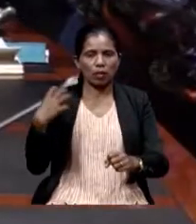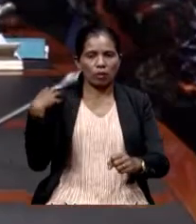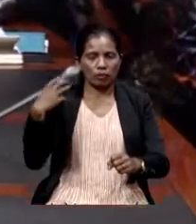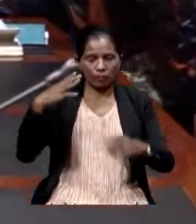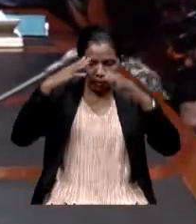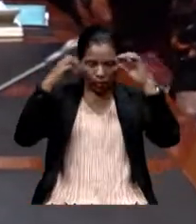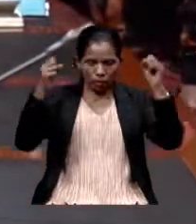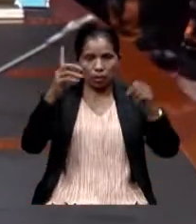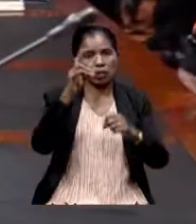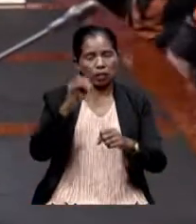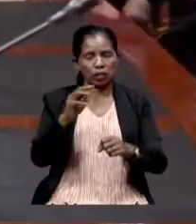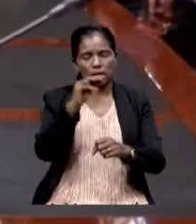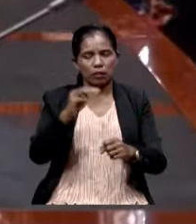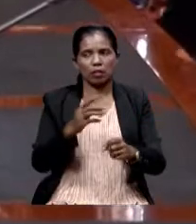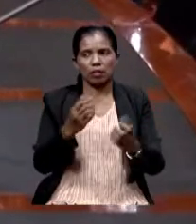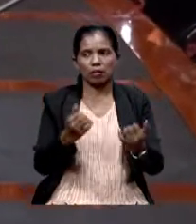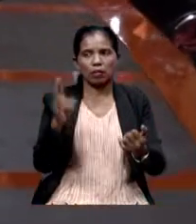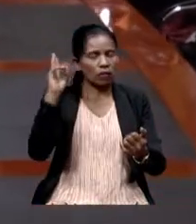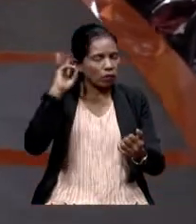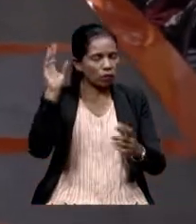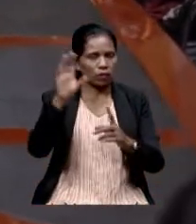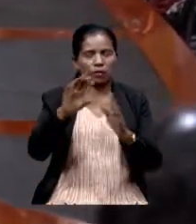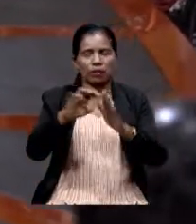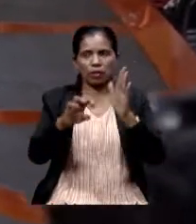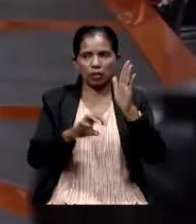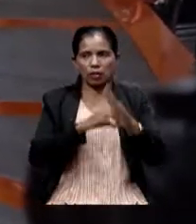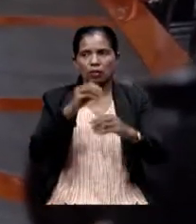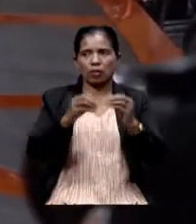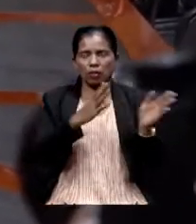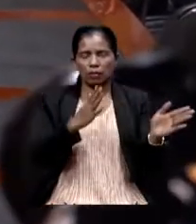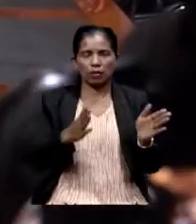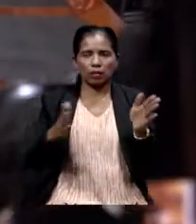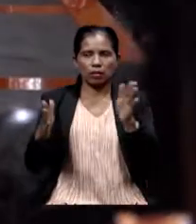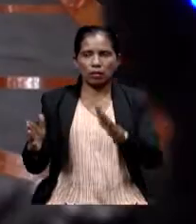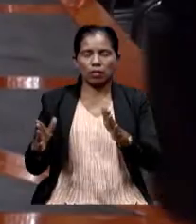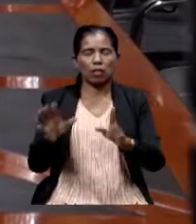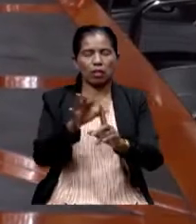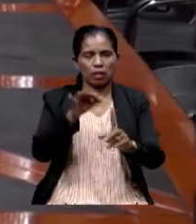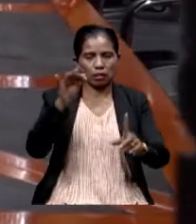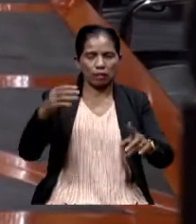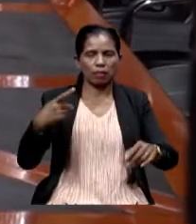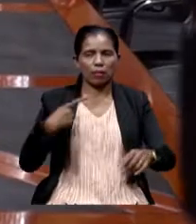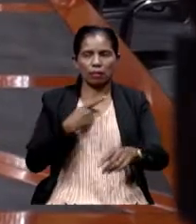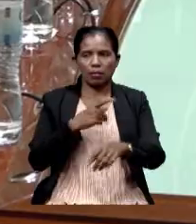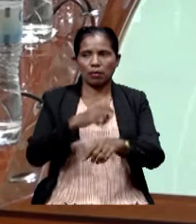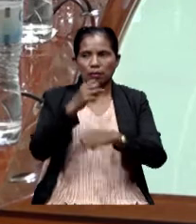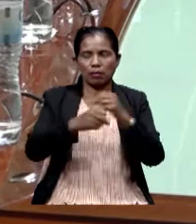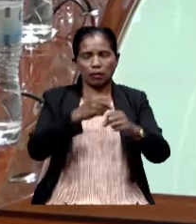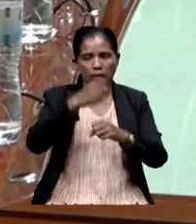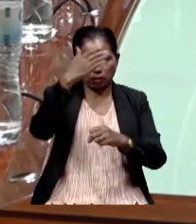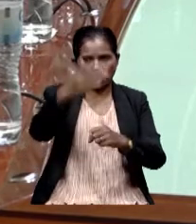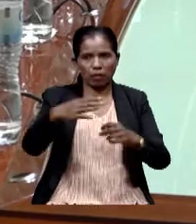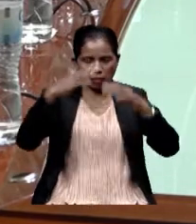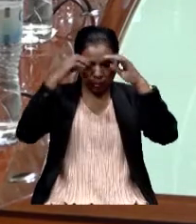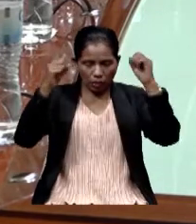de Ili Segundane, rodirou na opinião chefe de Estado, com a preparação da eleição parlamentar de Nanguin. Presidente da